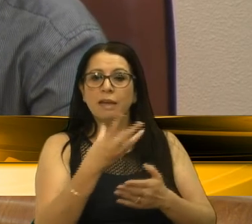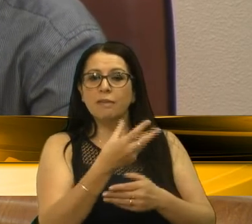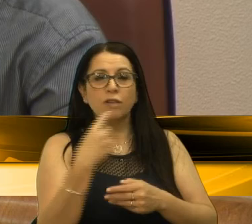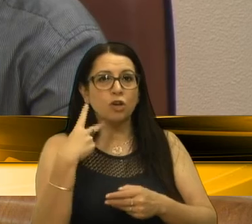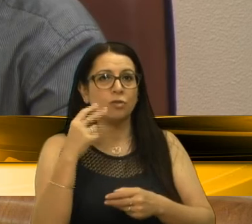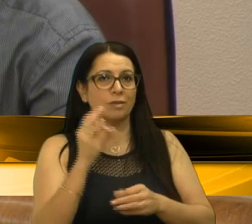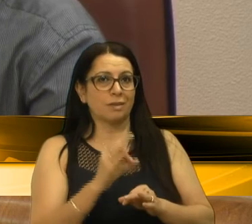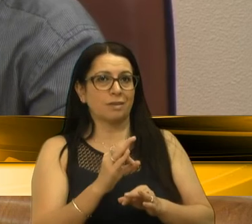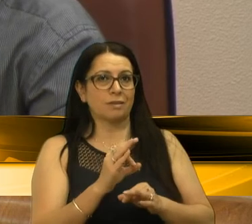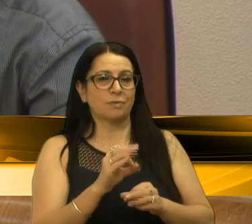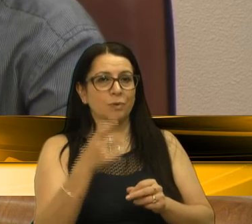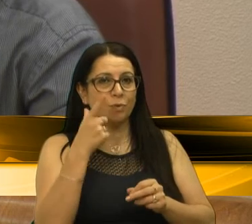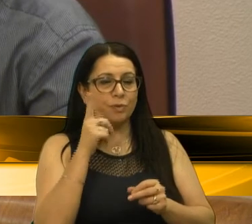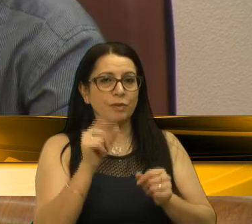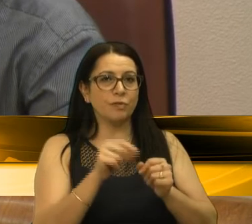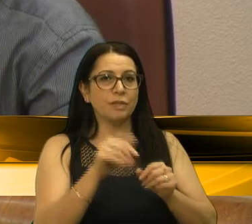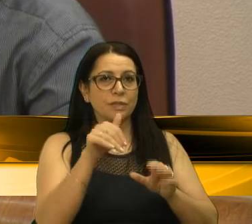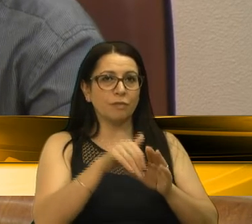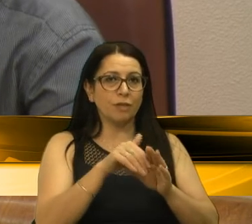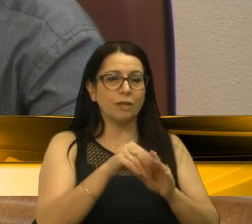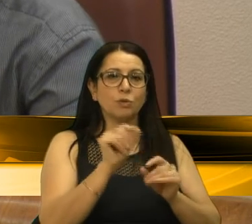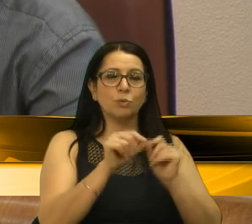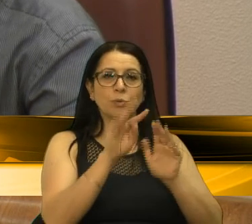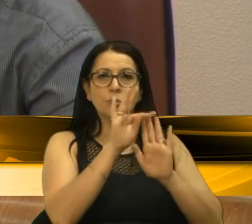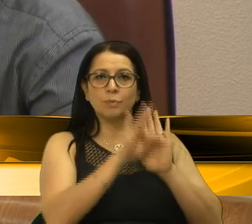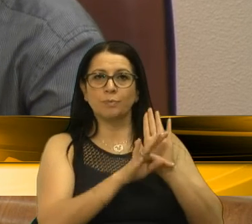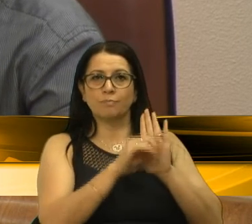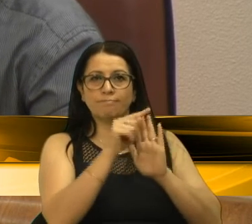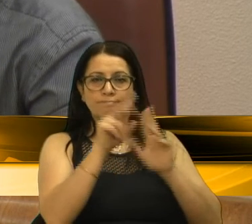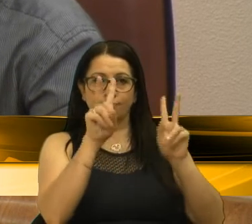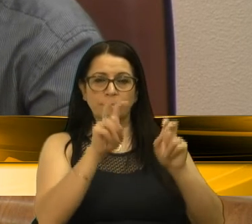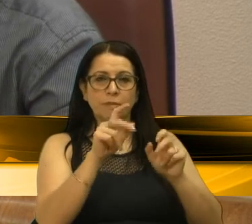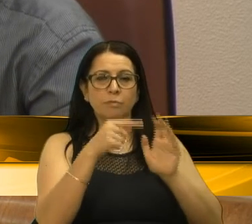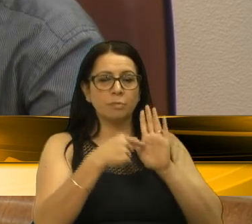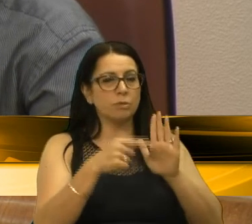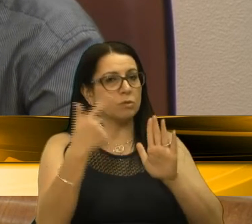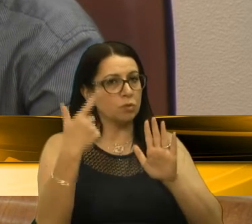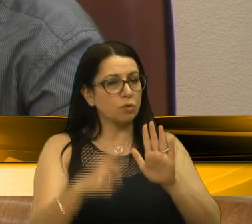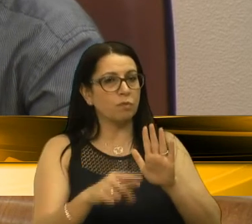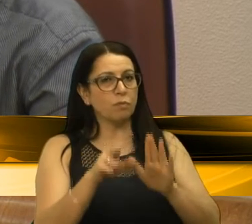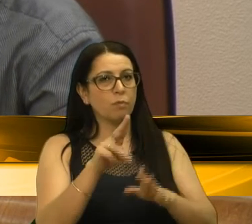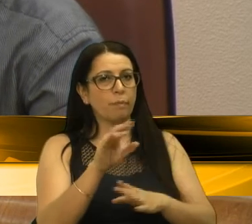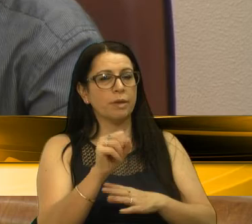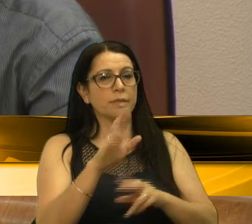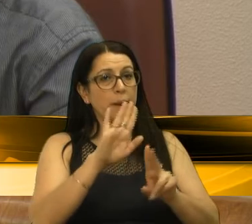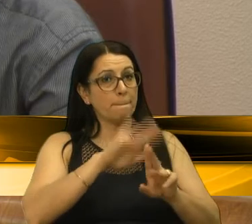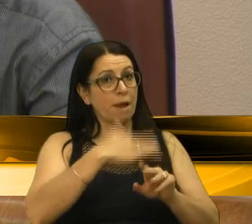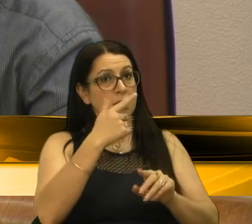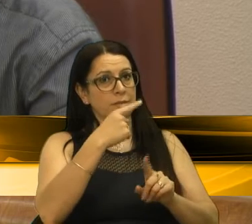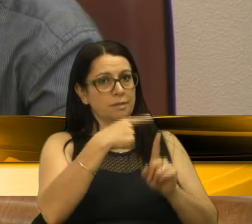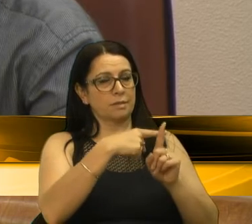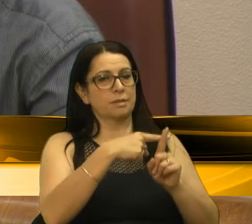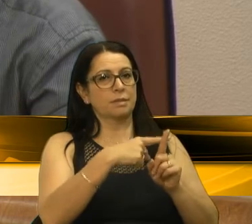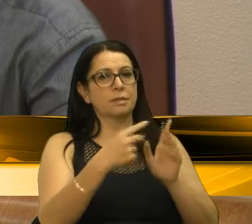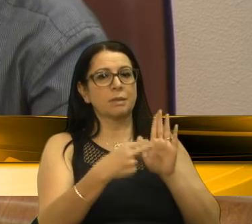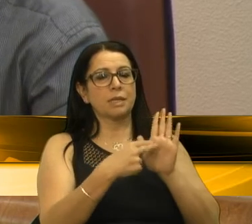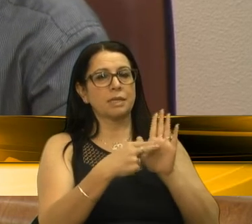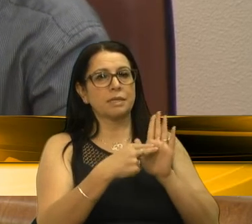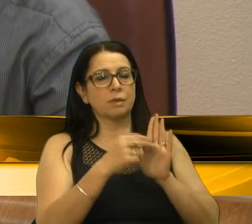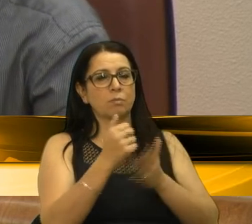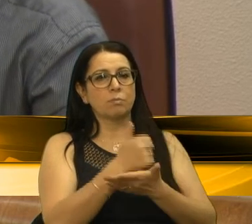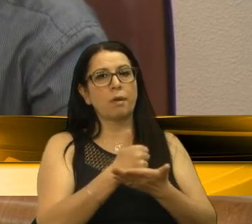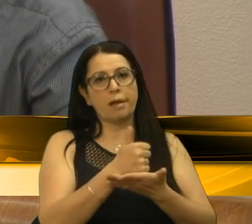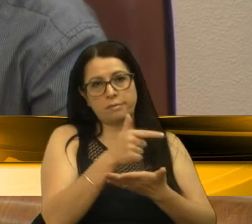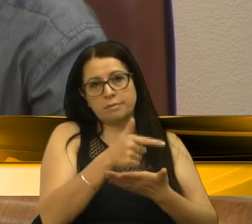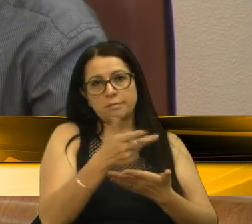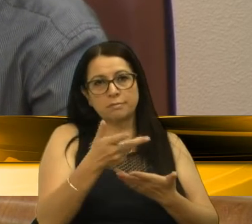tendo quórum suficiente para que eles deliberassem sobre a matéria, nós fizemos toda a apresentação novamente no programa BS+, do reforço da atenção básica. Por